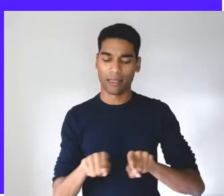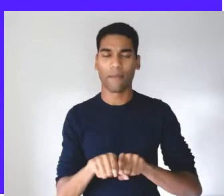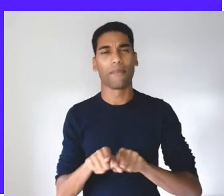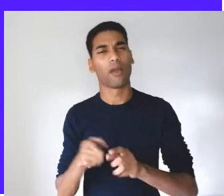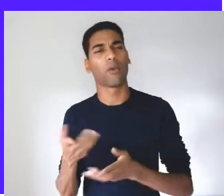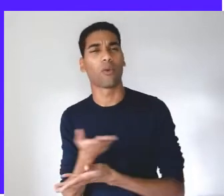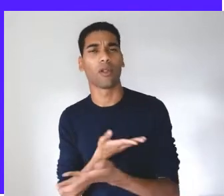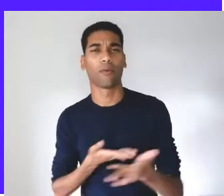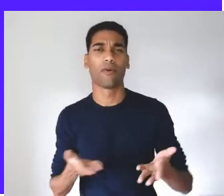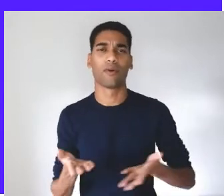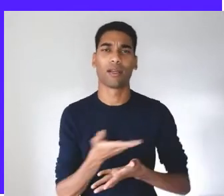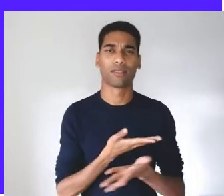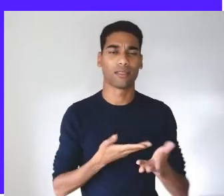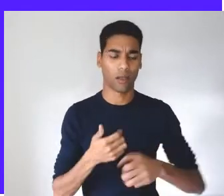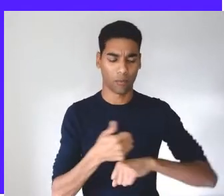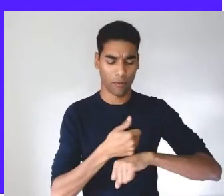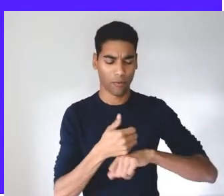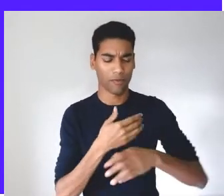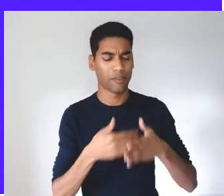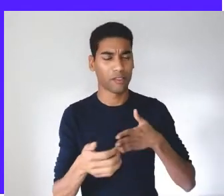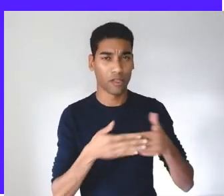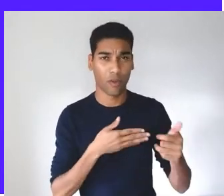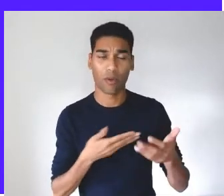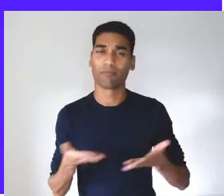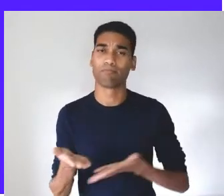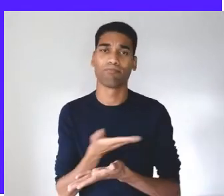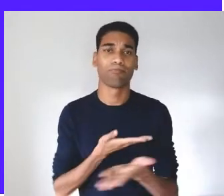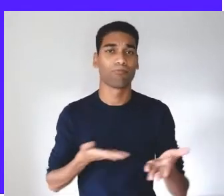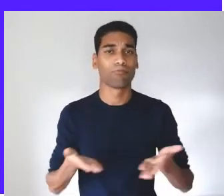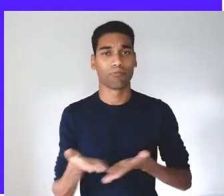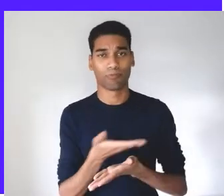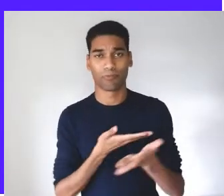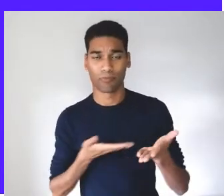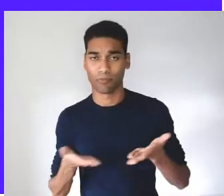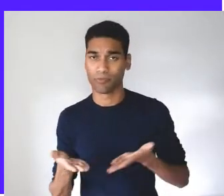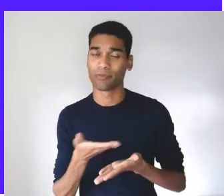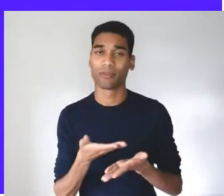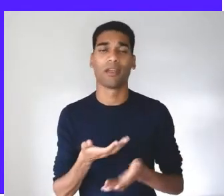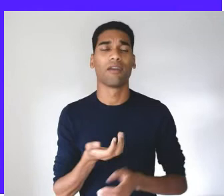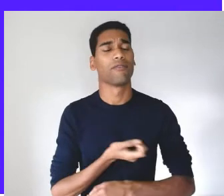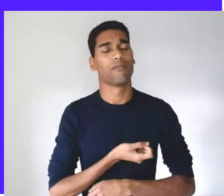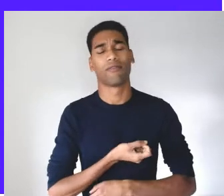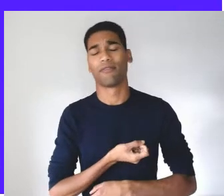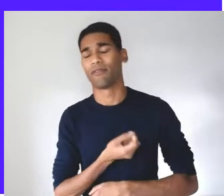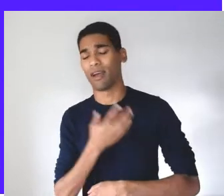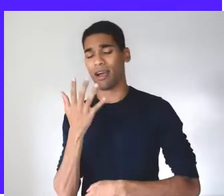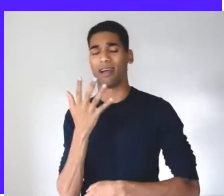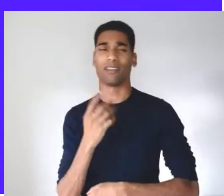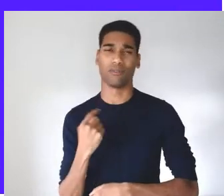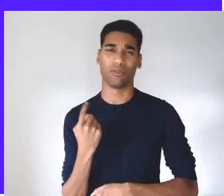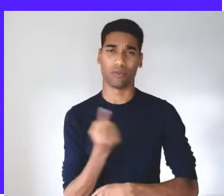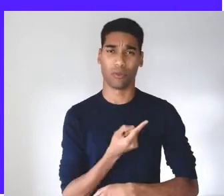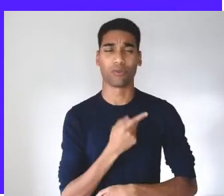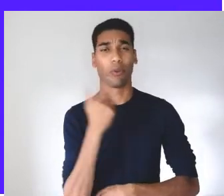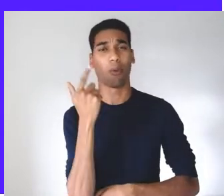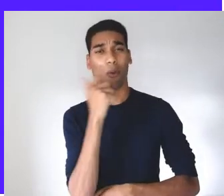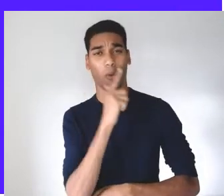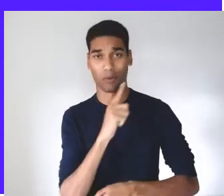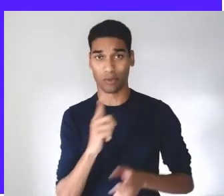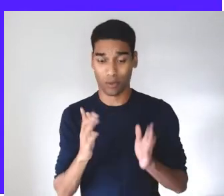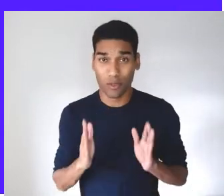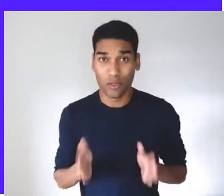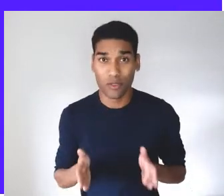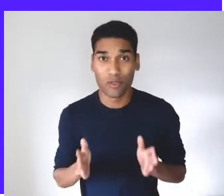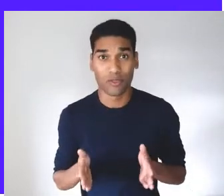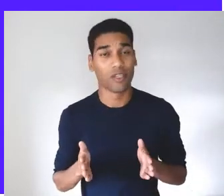dos veículos, assim, há espaço para isso. Várias vezes a gente já conseguiu, até em veículos mais ditos conservadores, falar